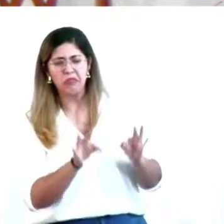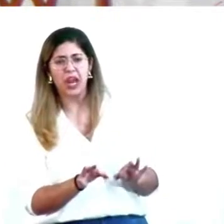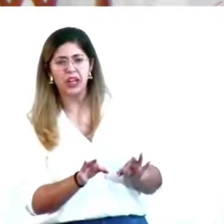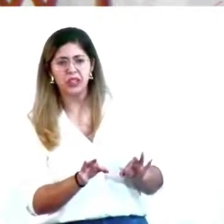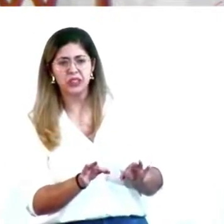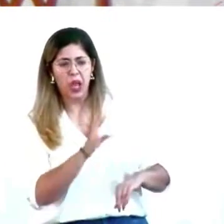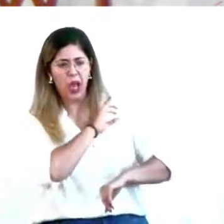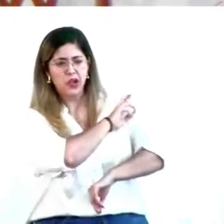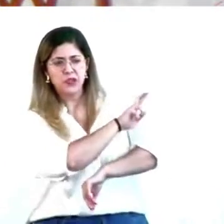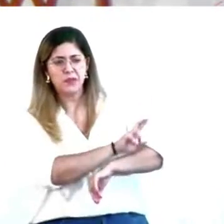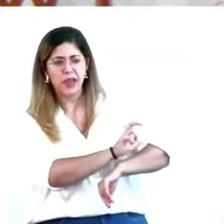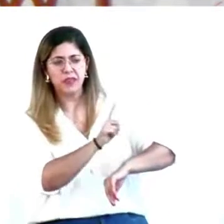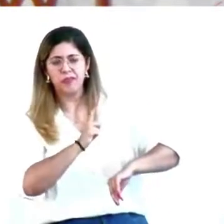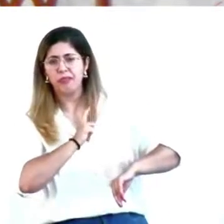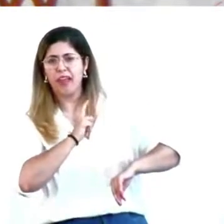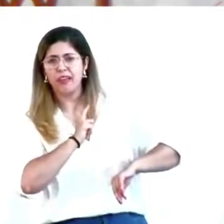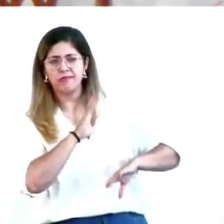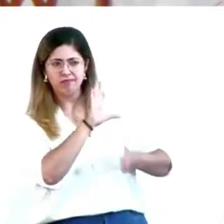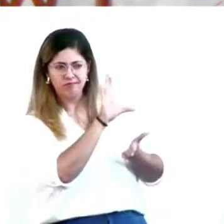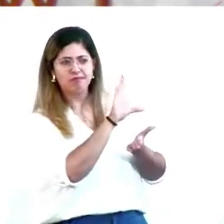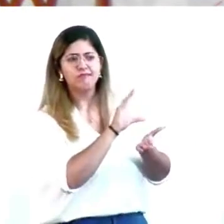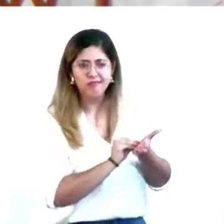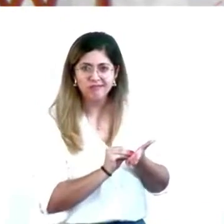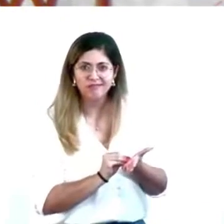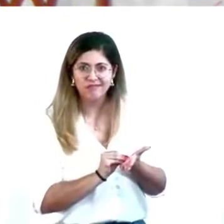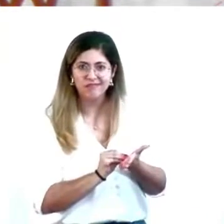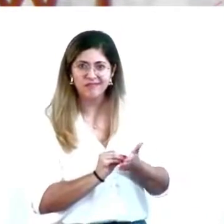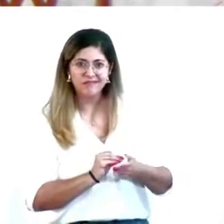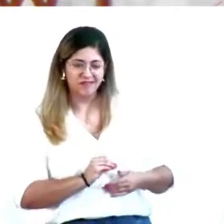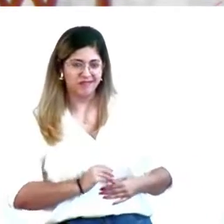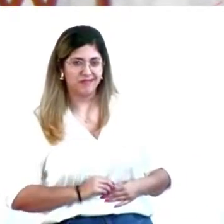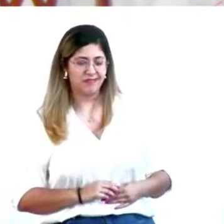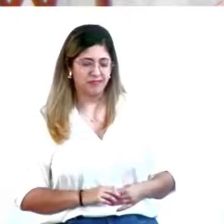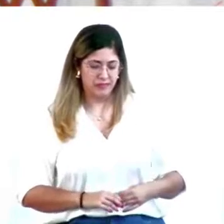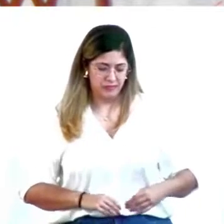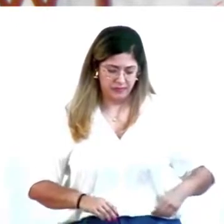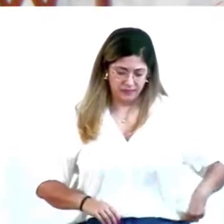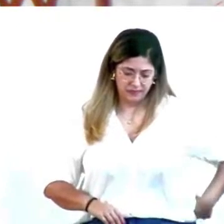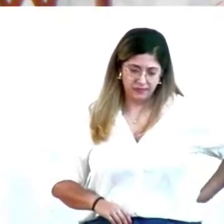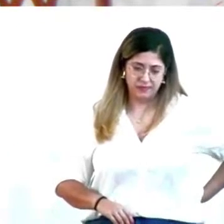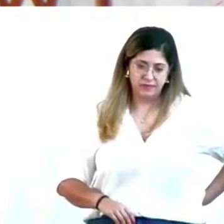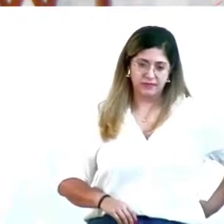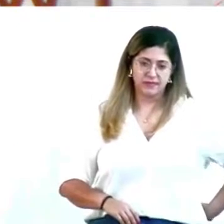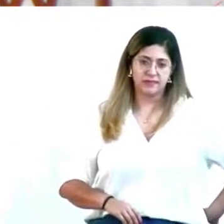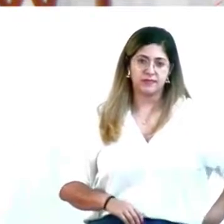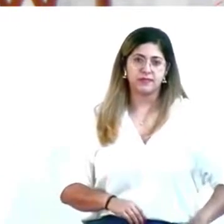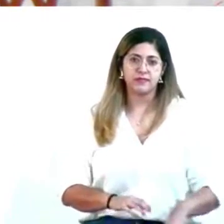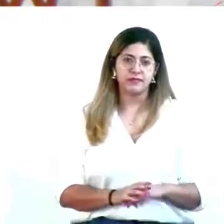pequena realidade daquilo que ele já é como adulto, sendo ainda alguém que está desenvolvendo e